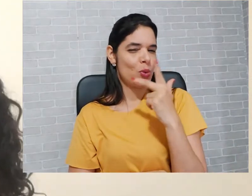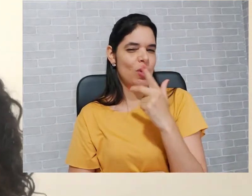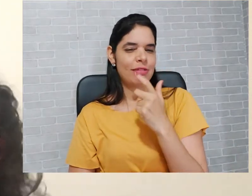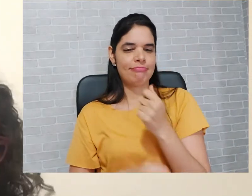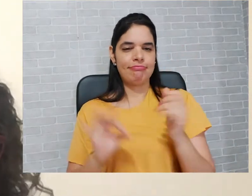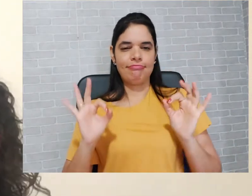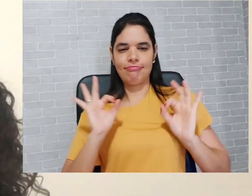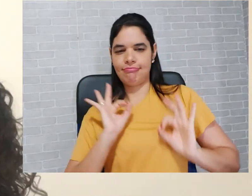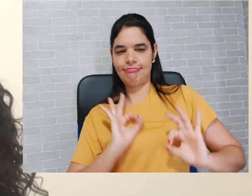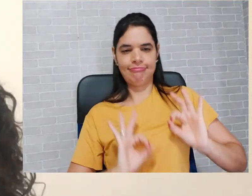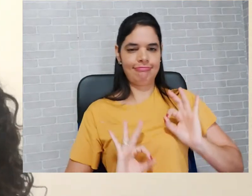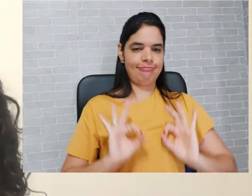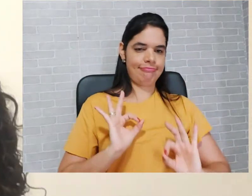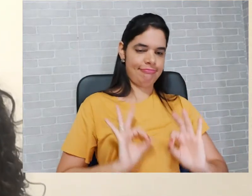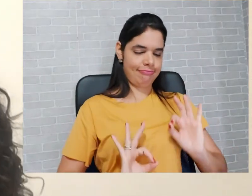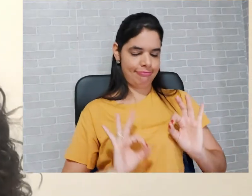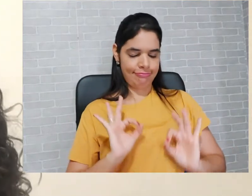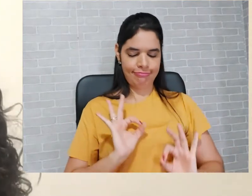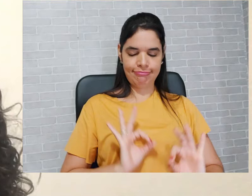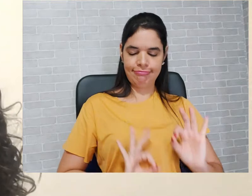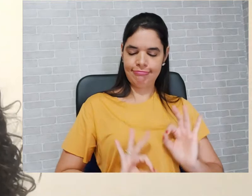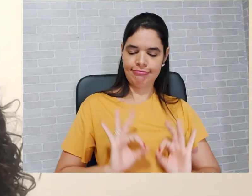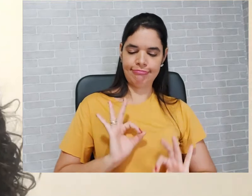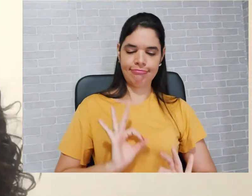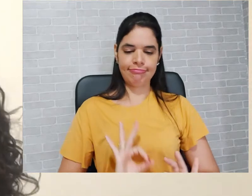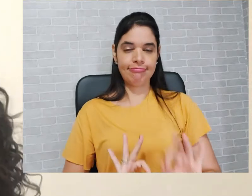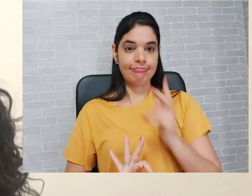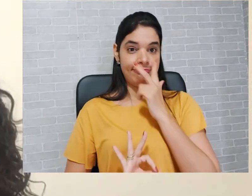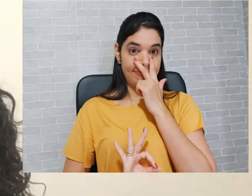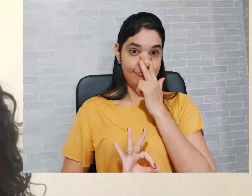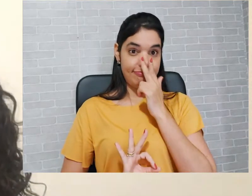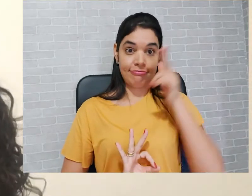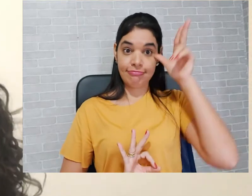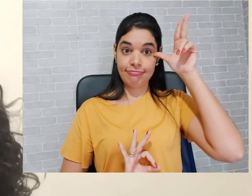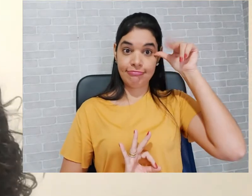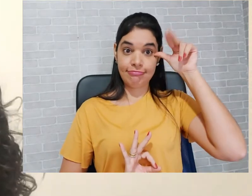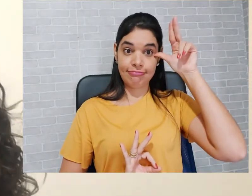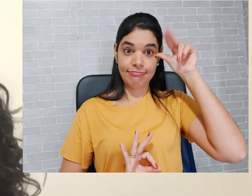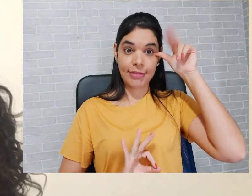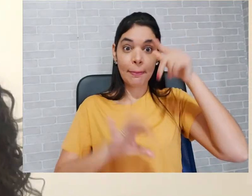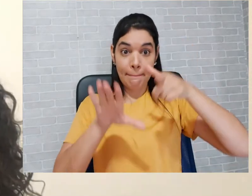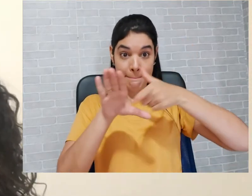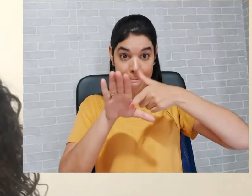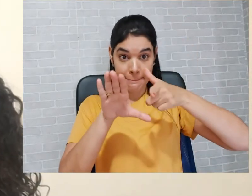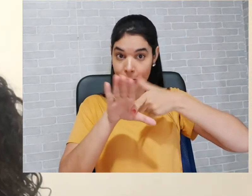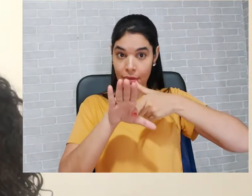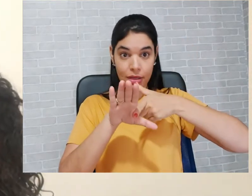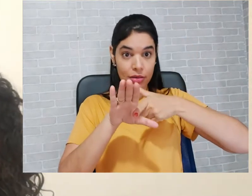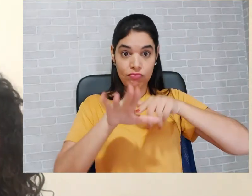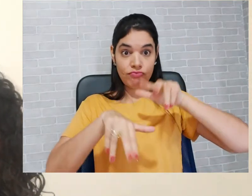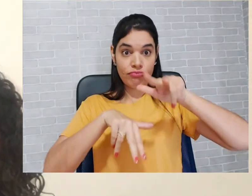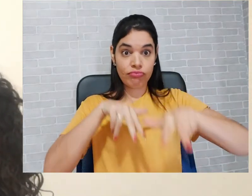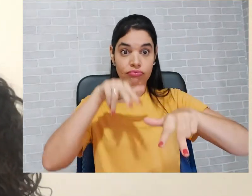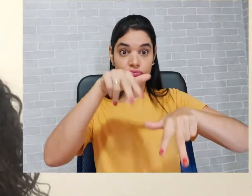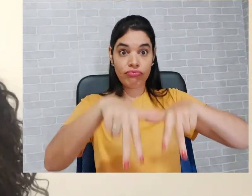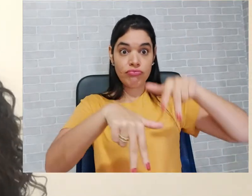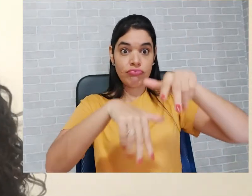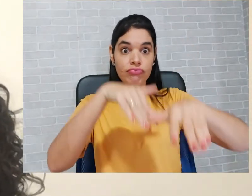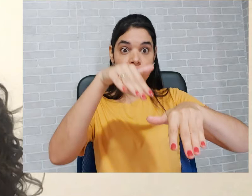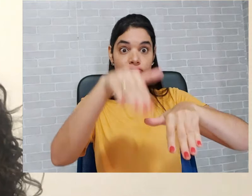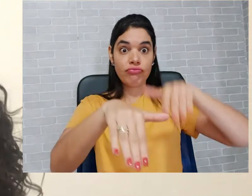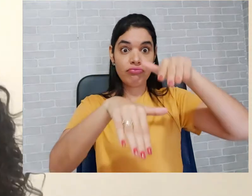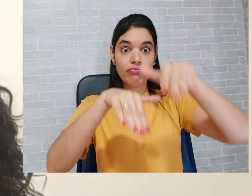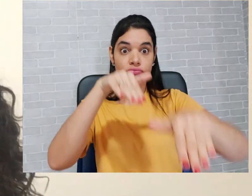segundo a lenda, ela é elegante e ela tem patas de cavalo no lugar dos pés.